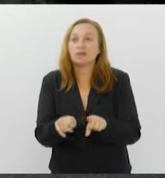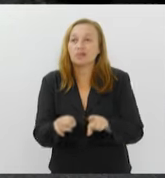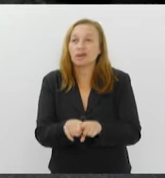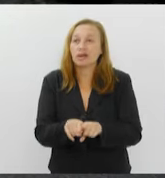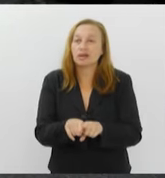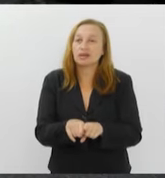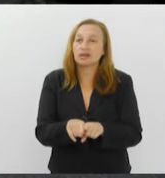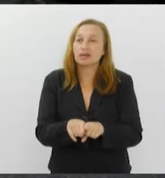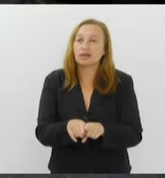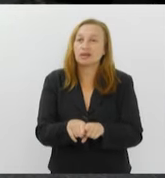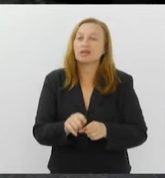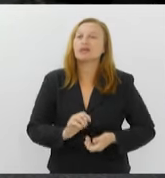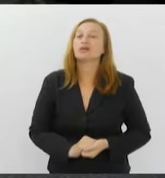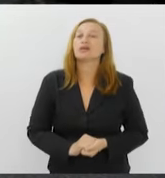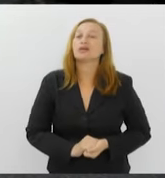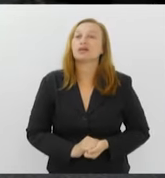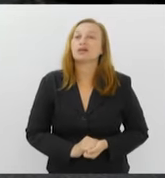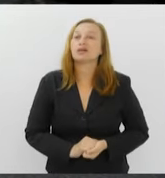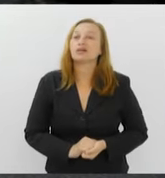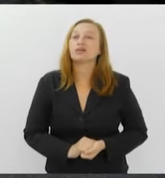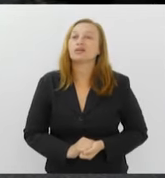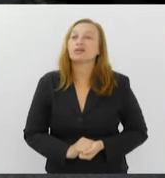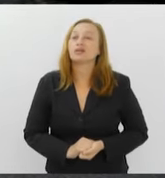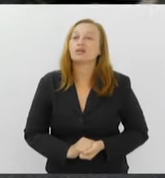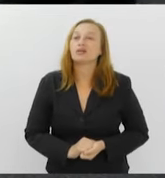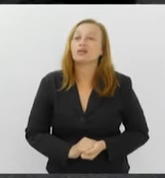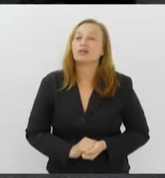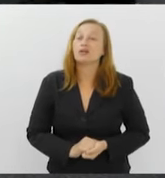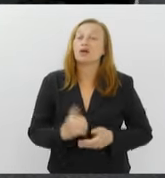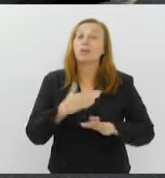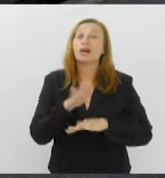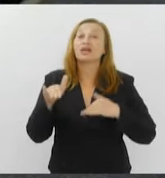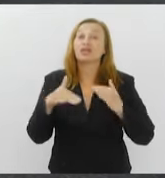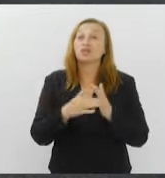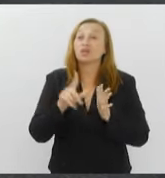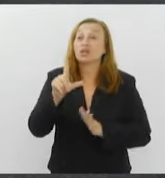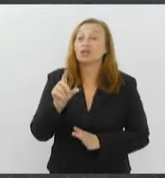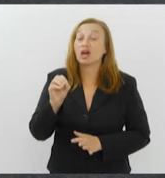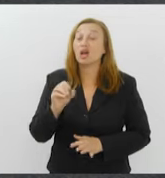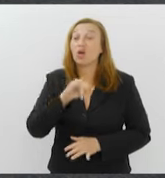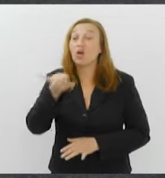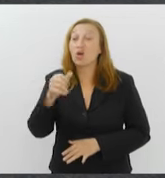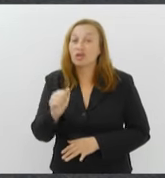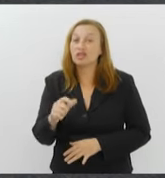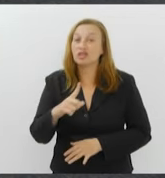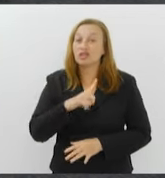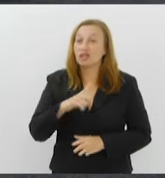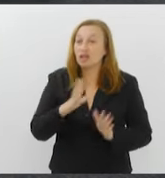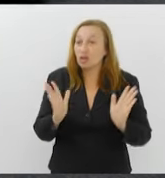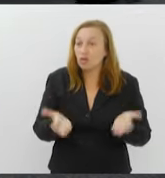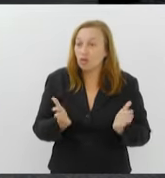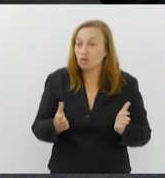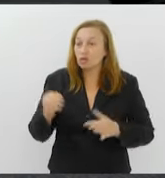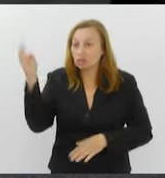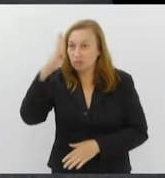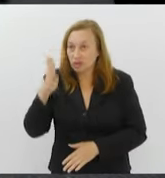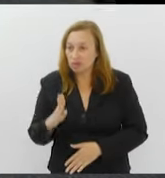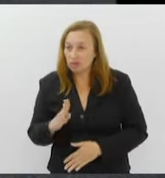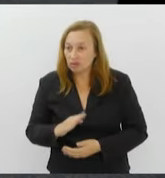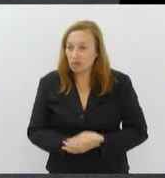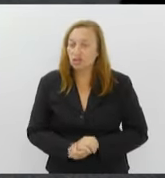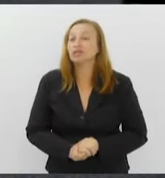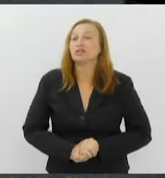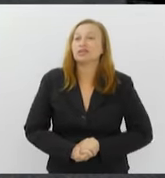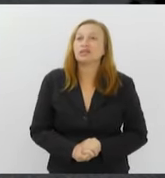a partir do nosso Armazém do Campo do Rio de Janeiro, para todas as lojas que existem na rede hoje no Brasil.